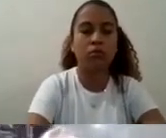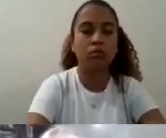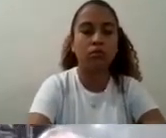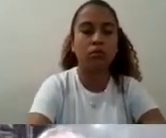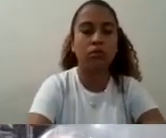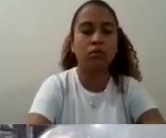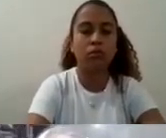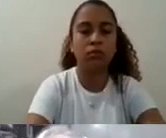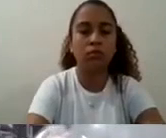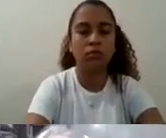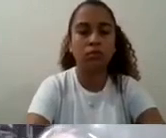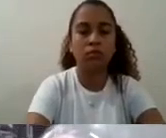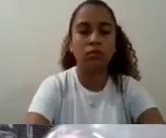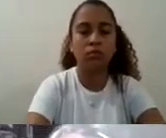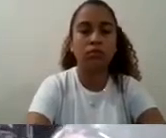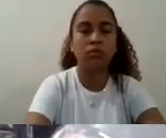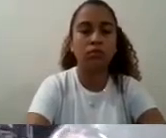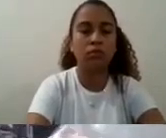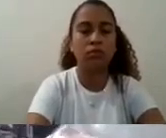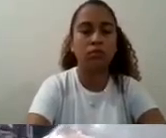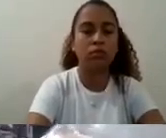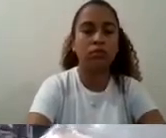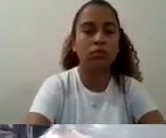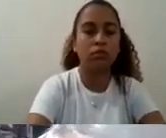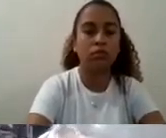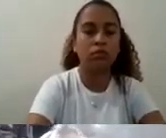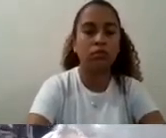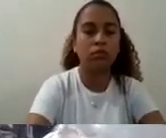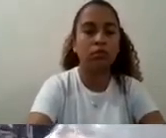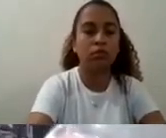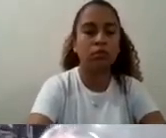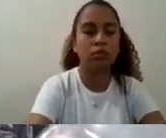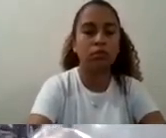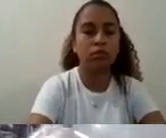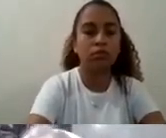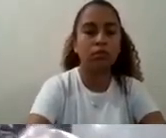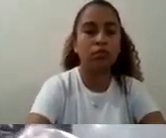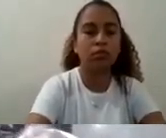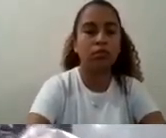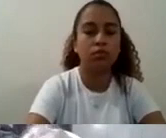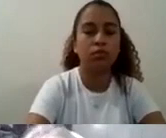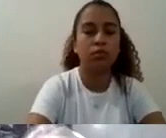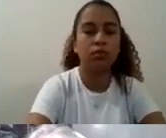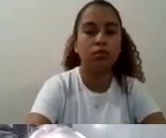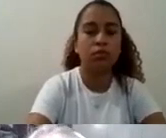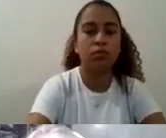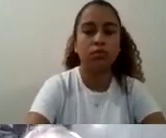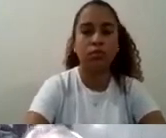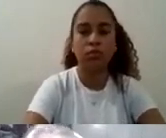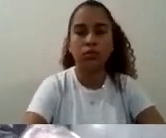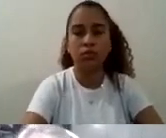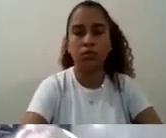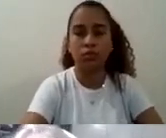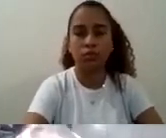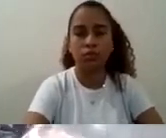E aí, quais são os materiais da CFE? Nós teremos o texto base, que provavelmente, eu não